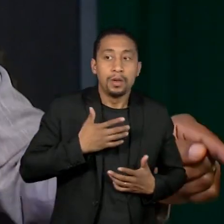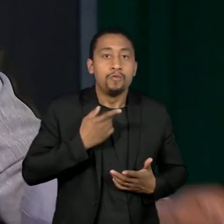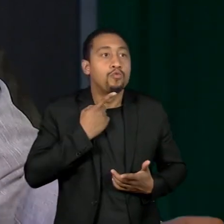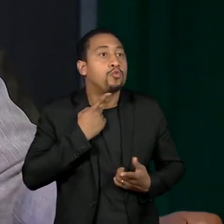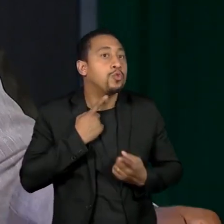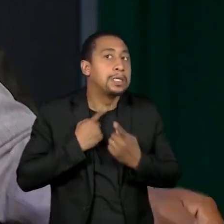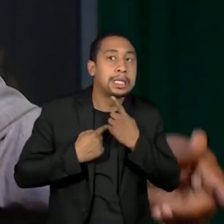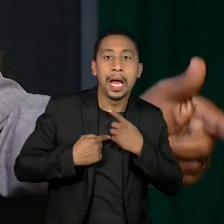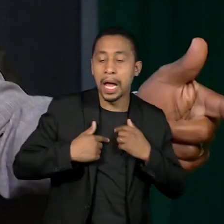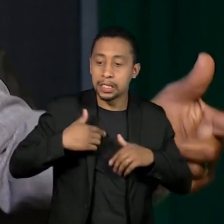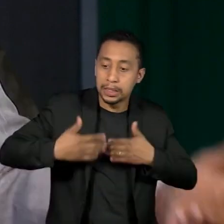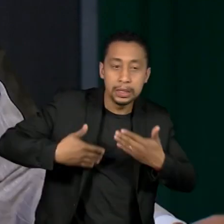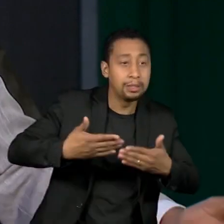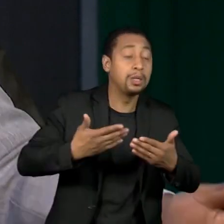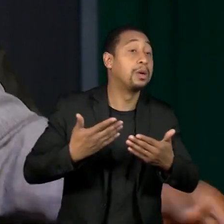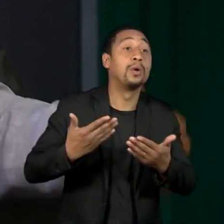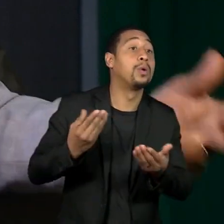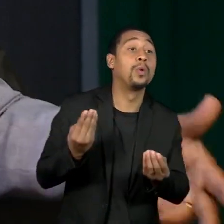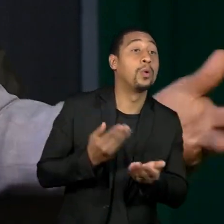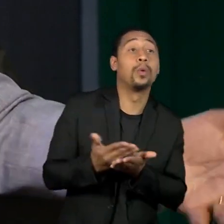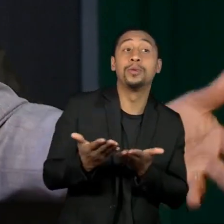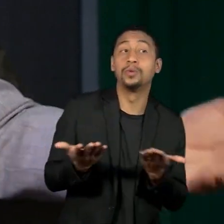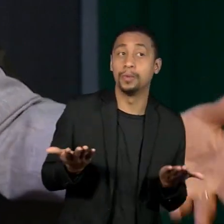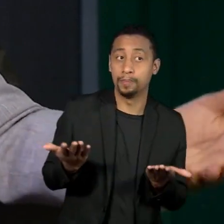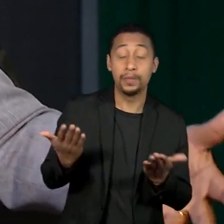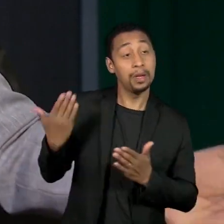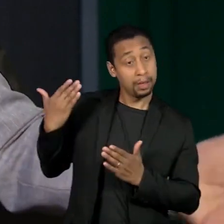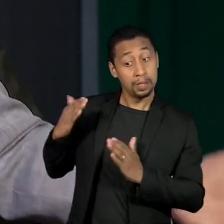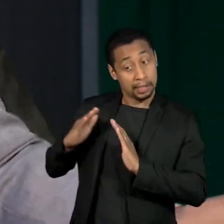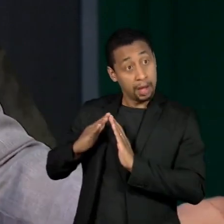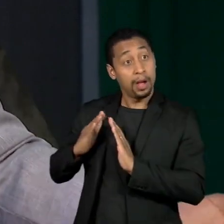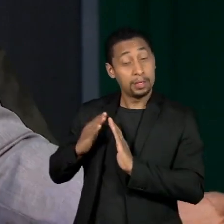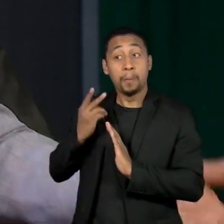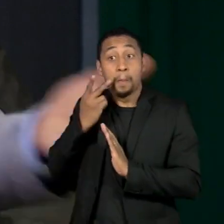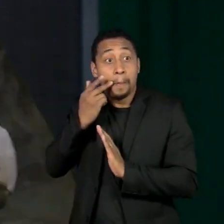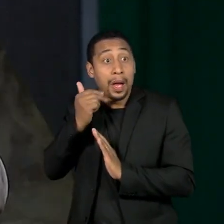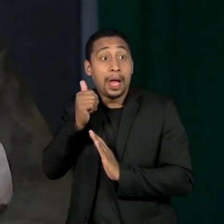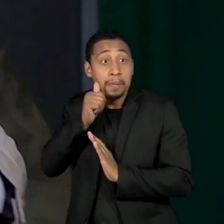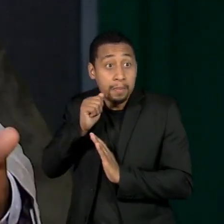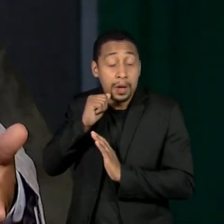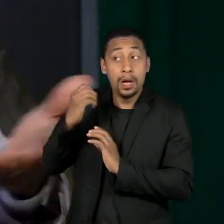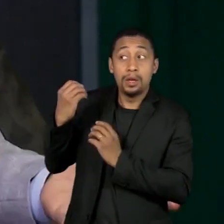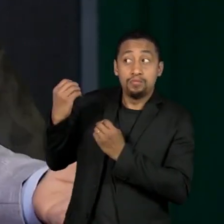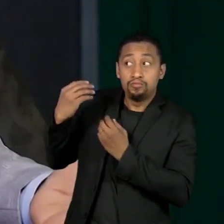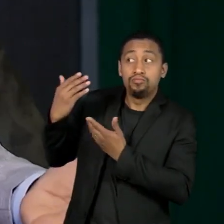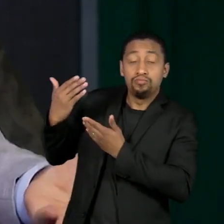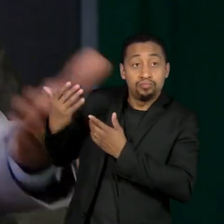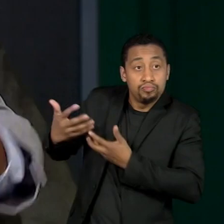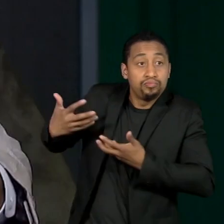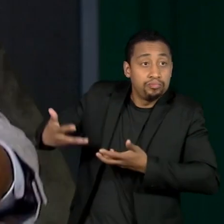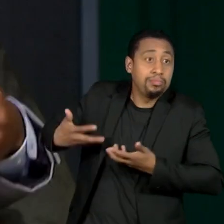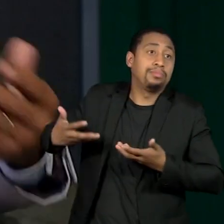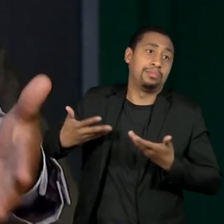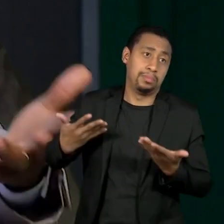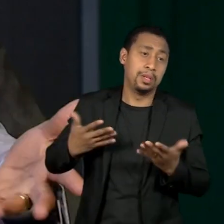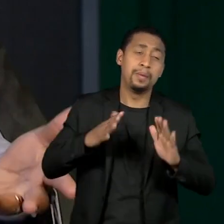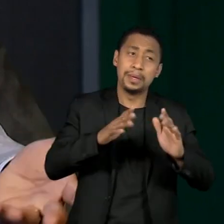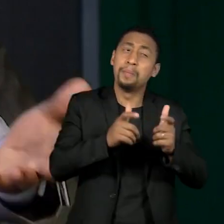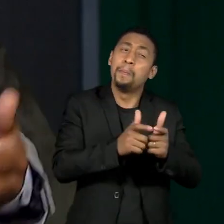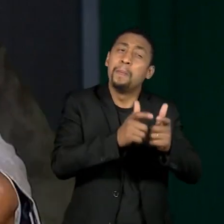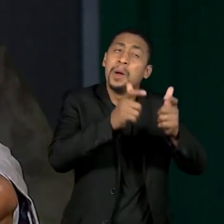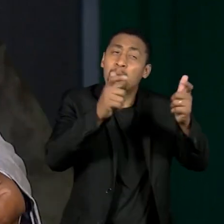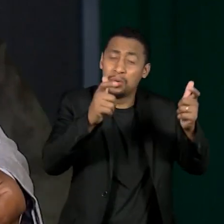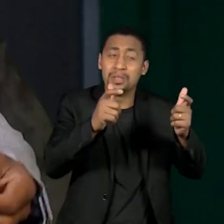começou em casa, com os meus pais e com o acesso que eu tive aos livros. E a grande maioria dos brasileiros, sobretudo dos jovens